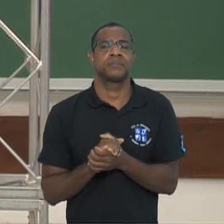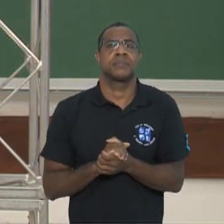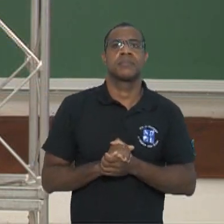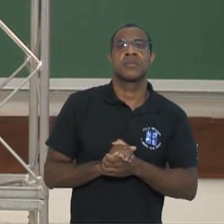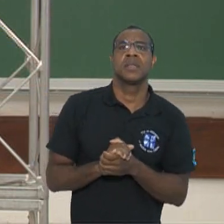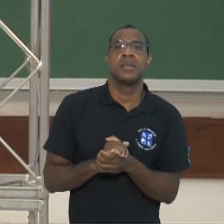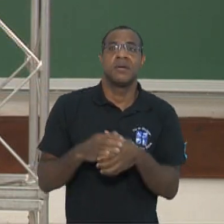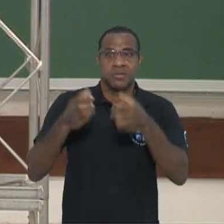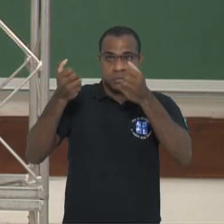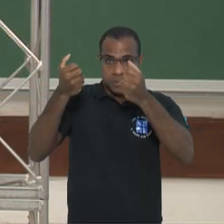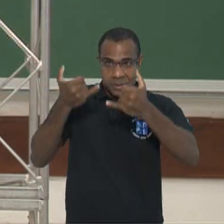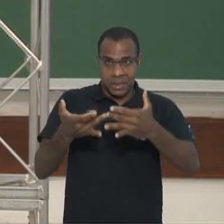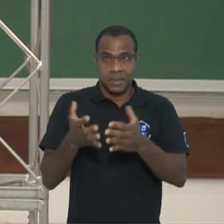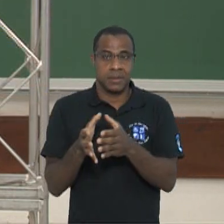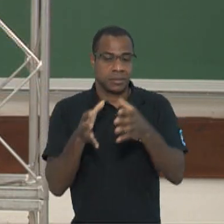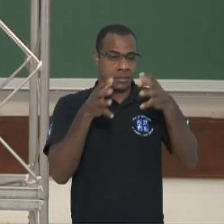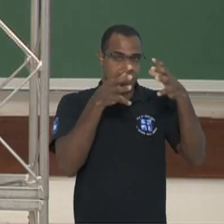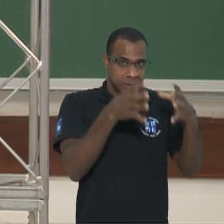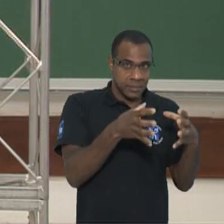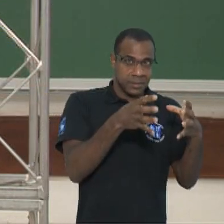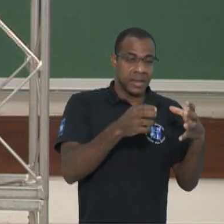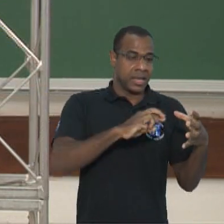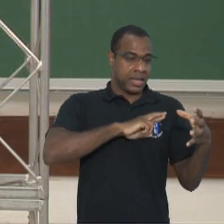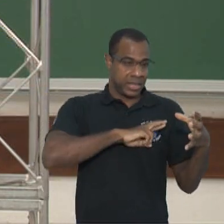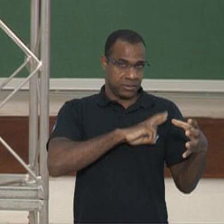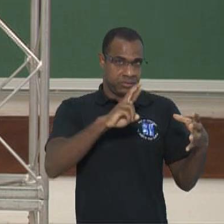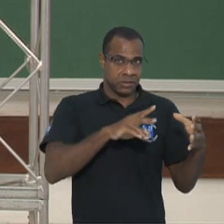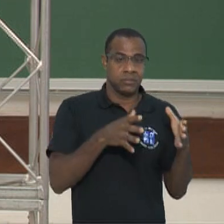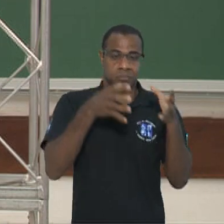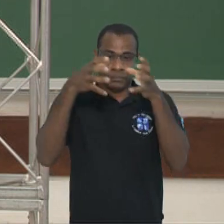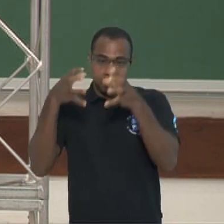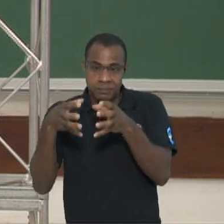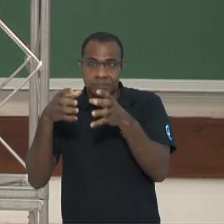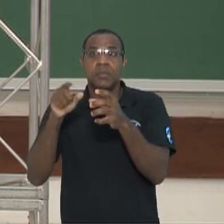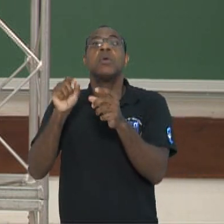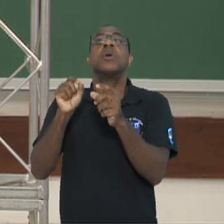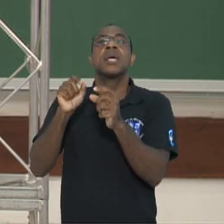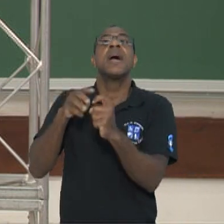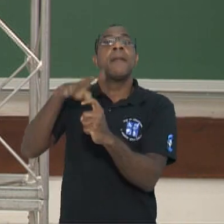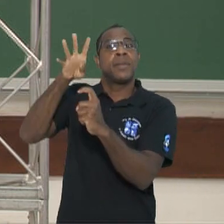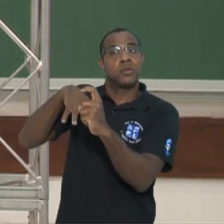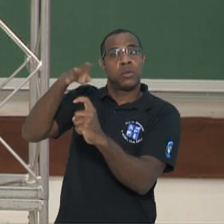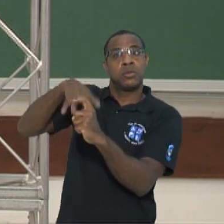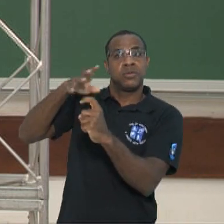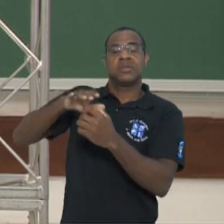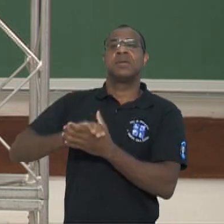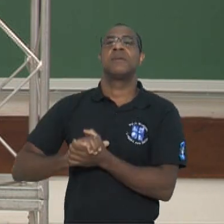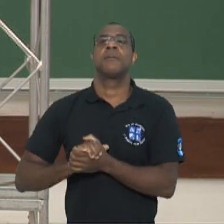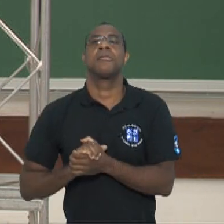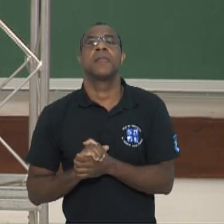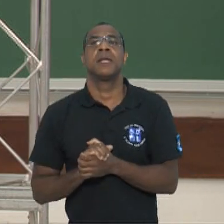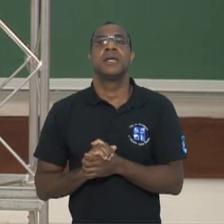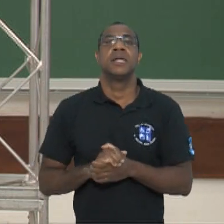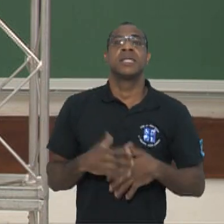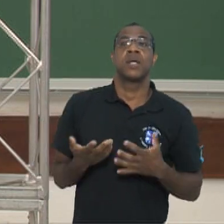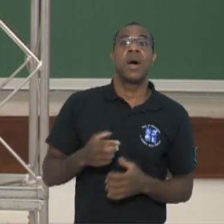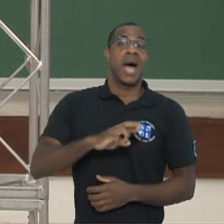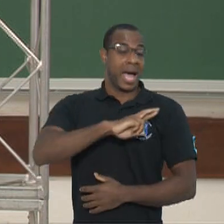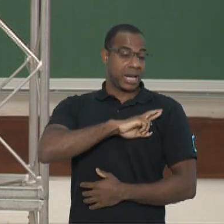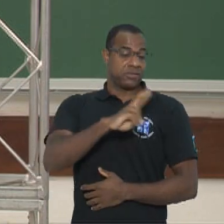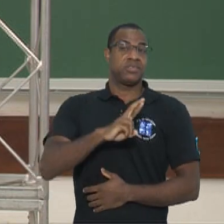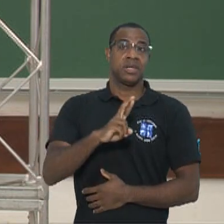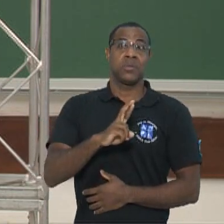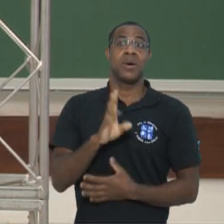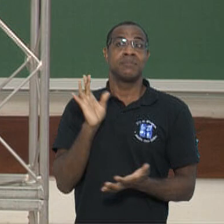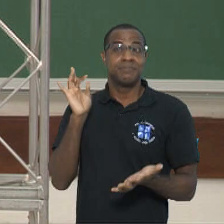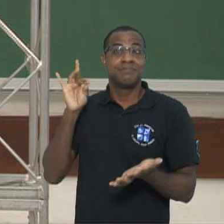religião e mitologia. Coloquei sobre a ideia de religião a crença, no que eles acreditavam. Era fundamental a religiosidade no